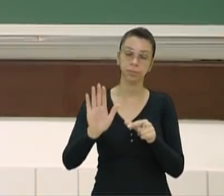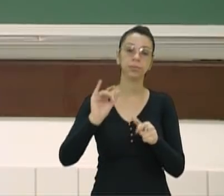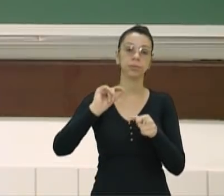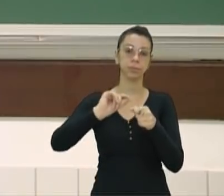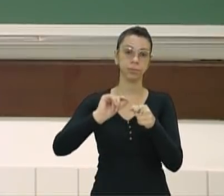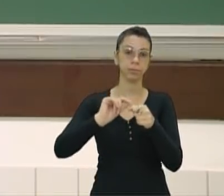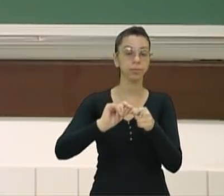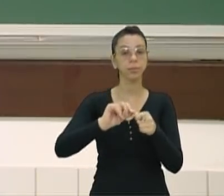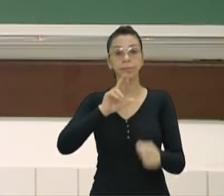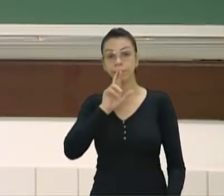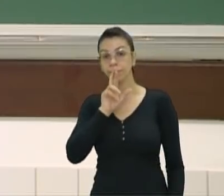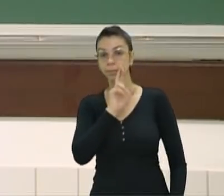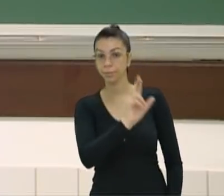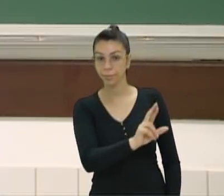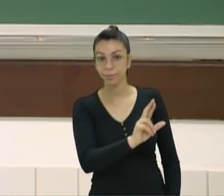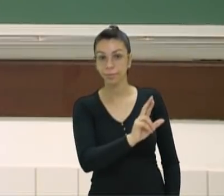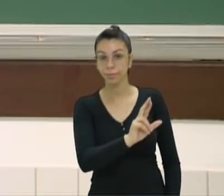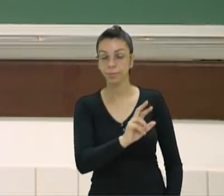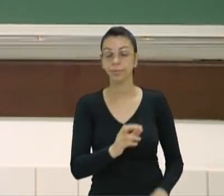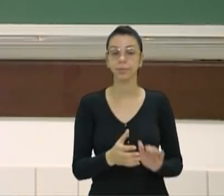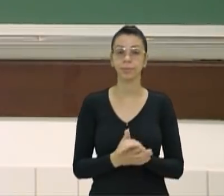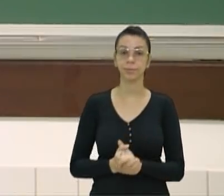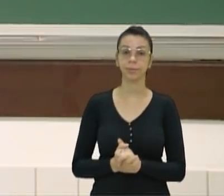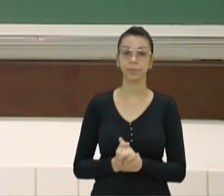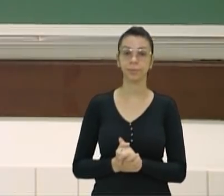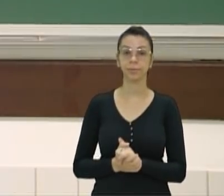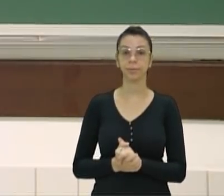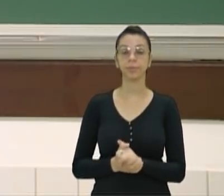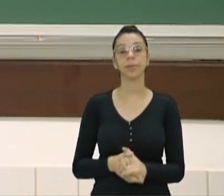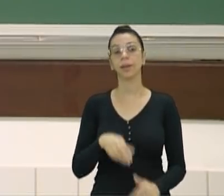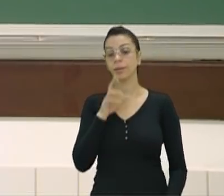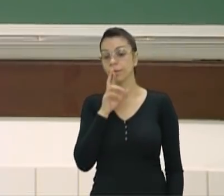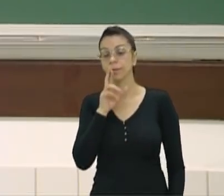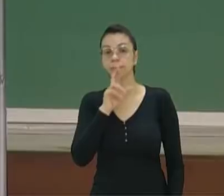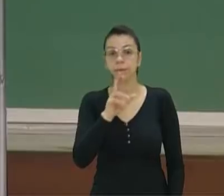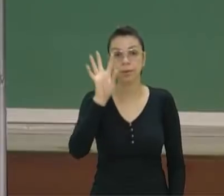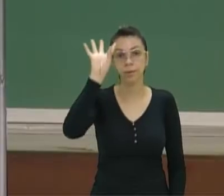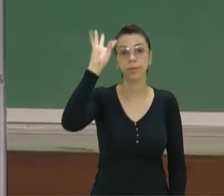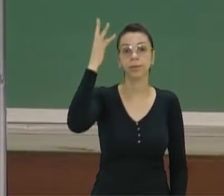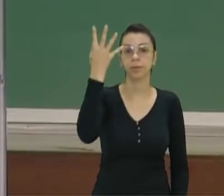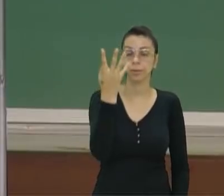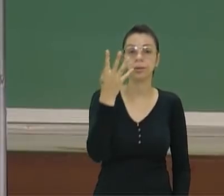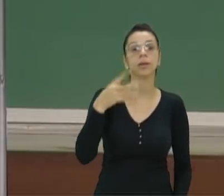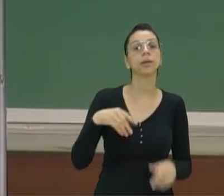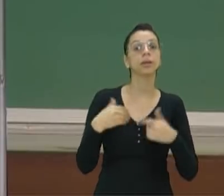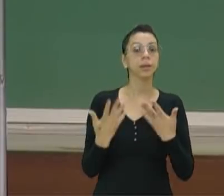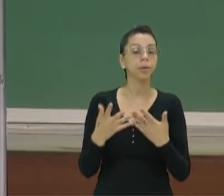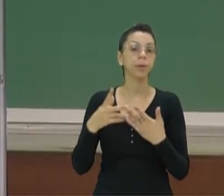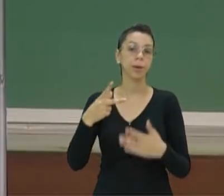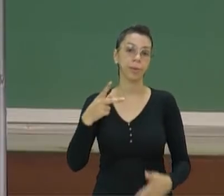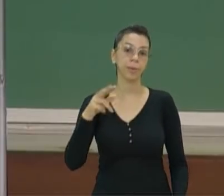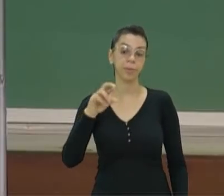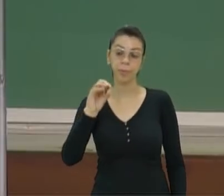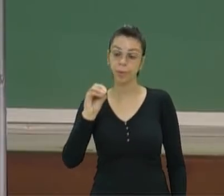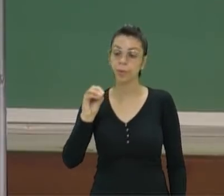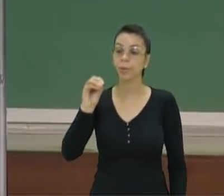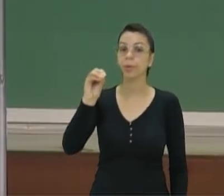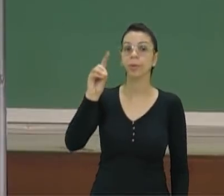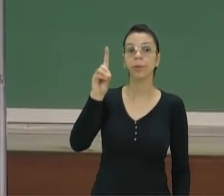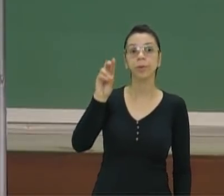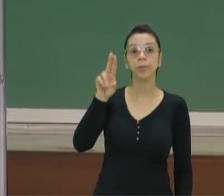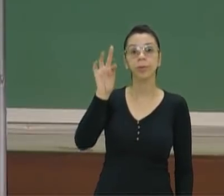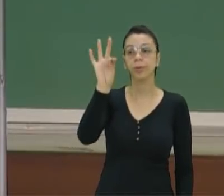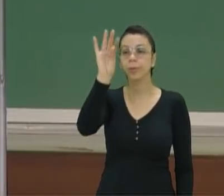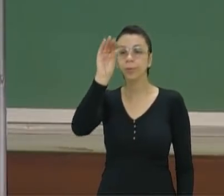tem um resultado. E esse resultado é justamente aquilo que chamamos de produto do conhecimento. O produto,